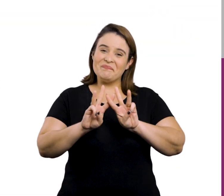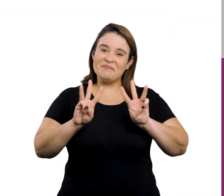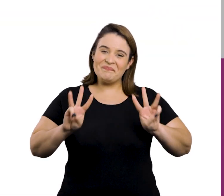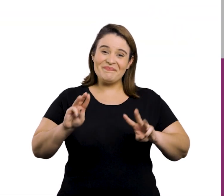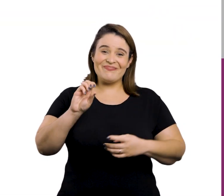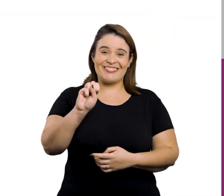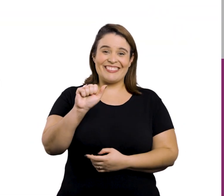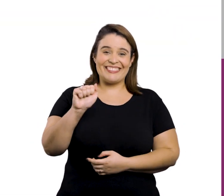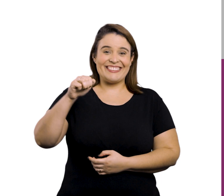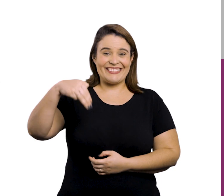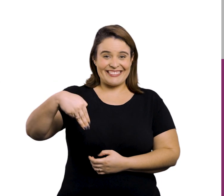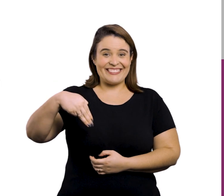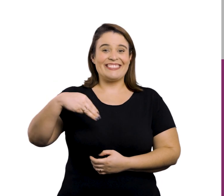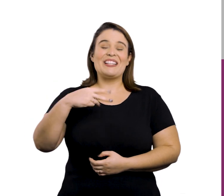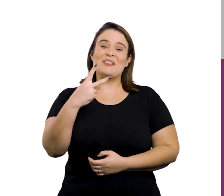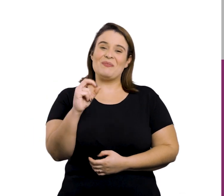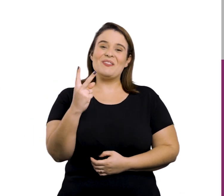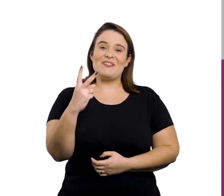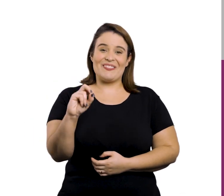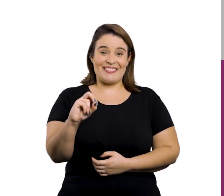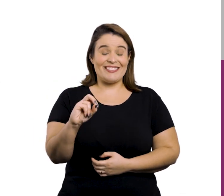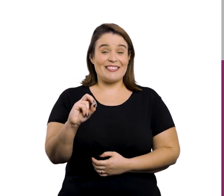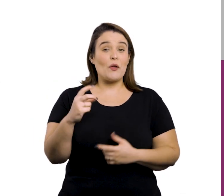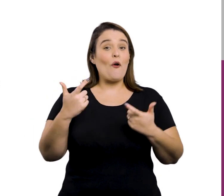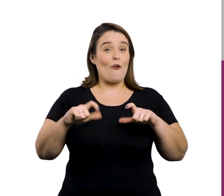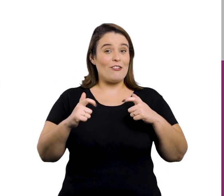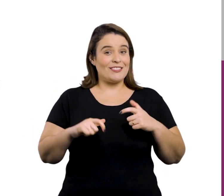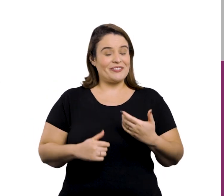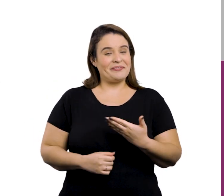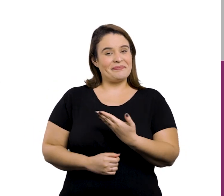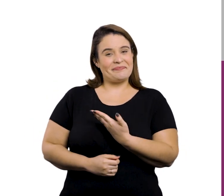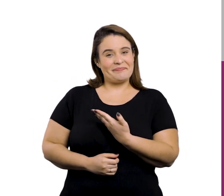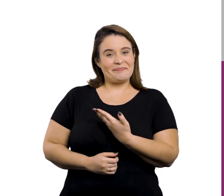Entre no blog da SAN 2020,